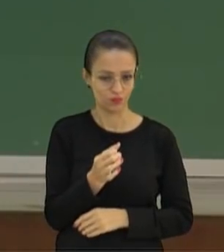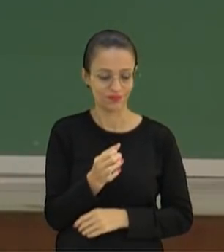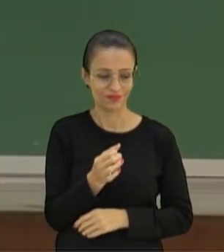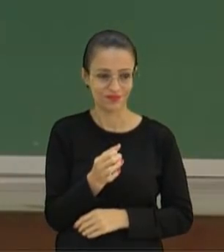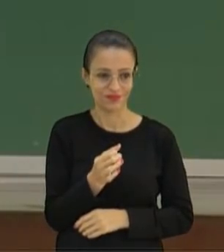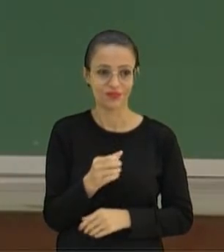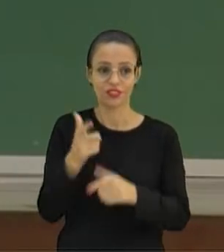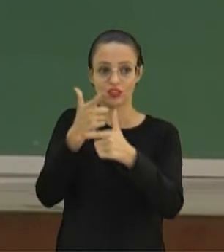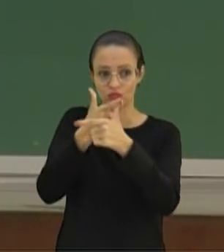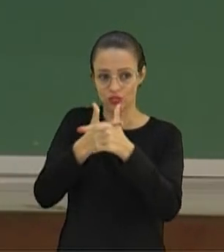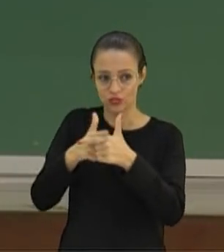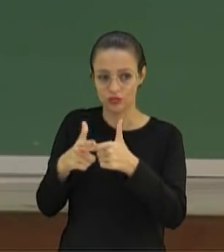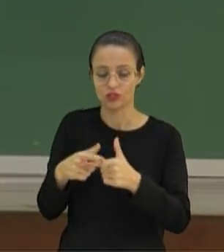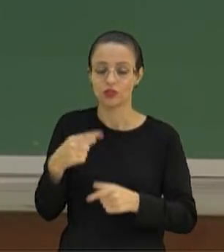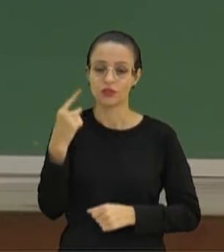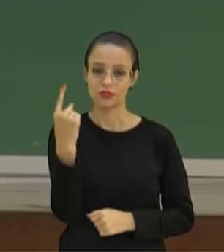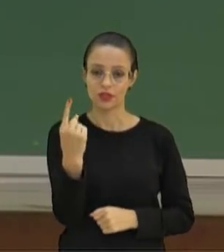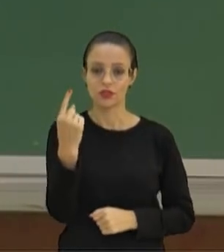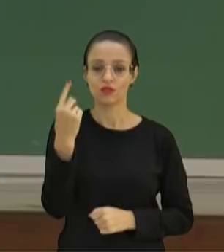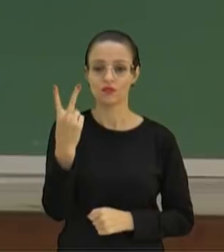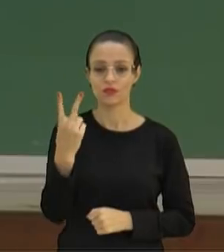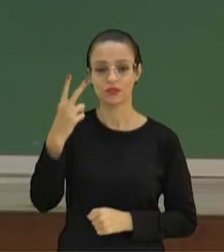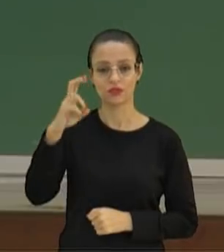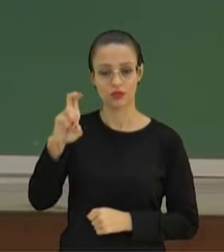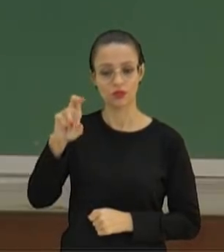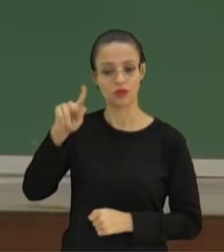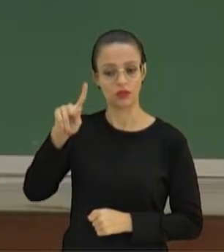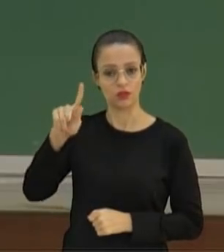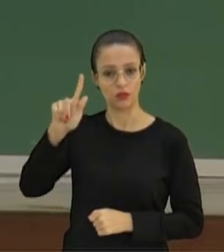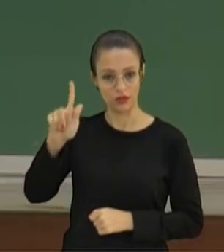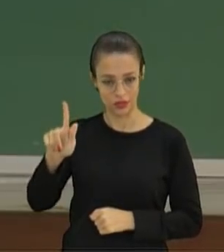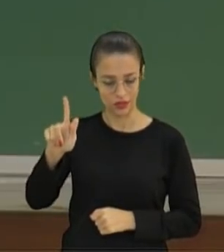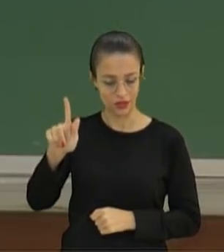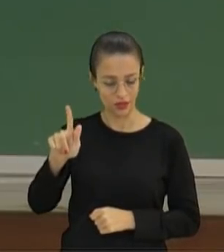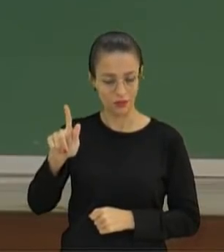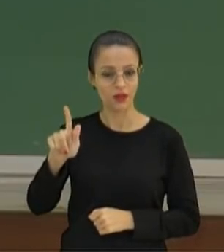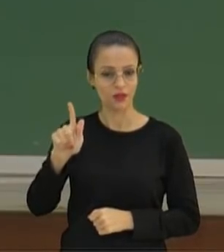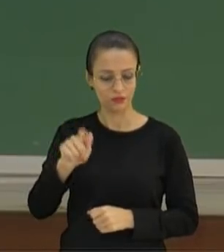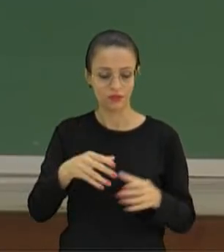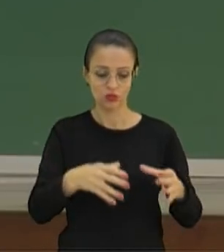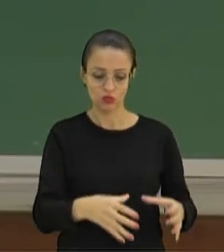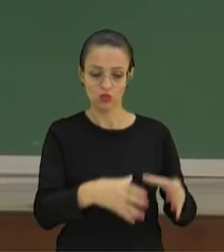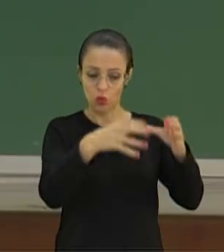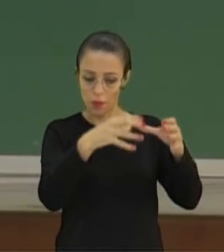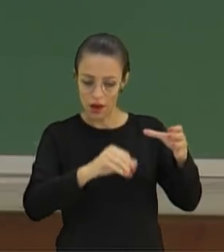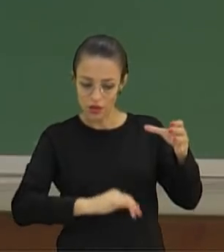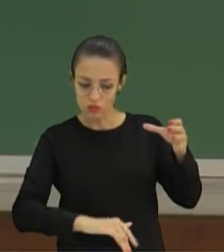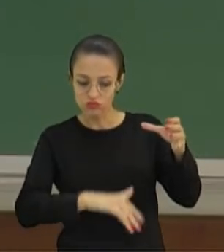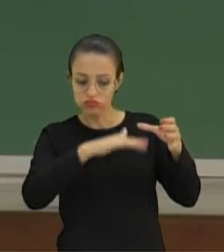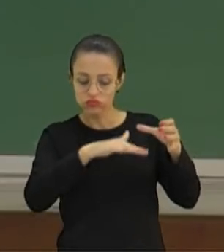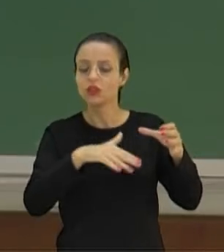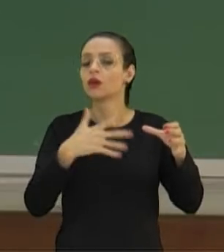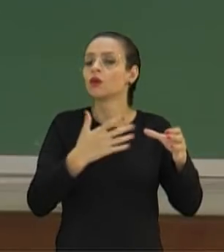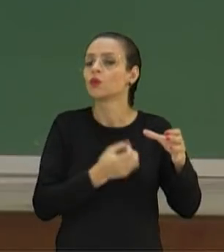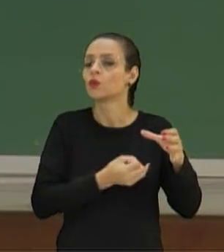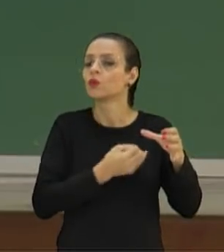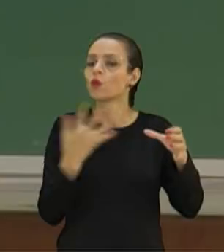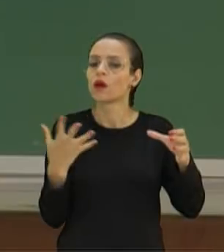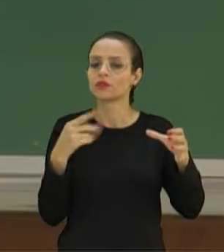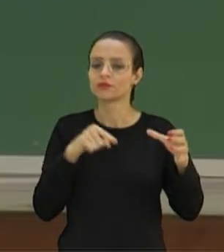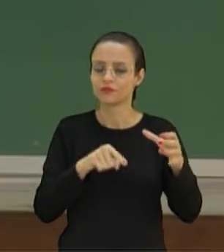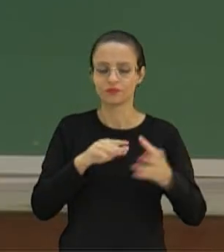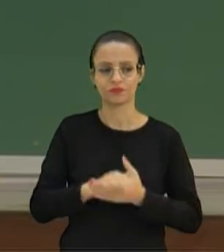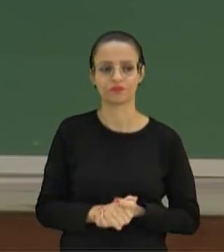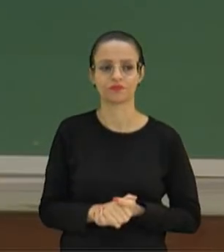tem, dividindo por 125 quilogramas, que é a capacidade do barril, quantos a gente vai ter